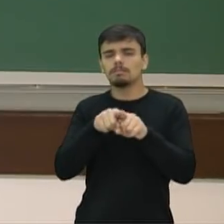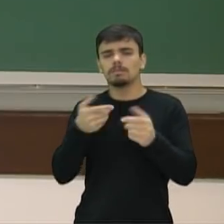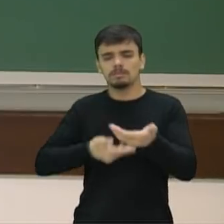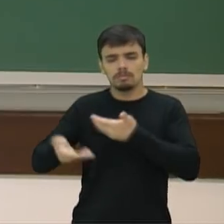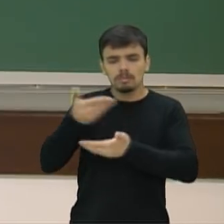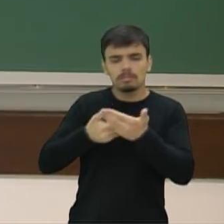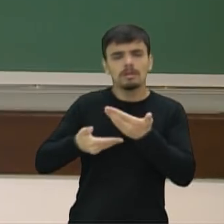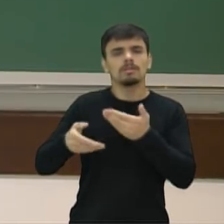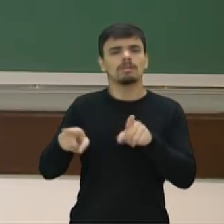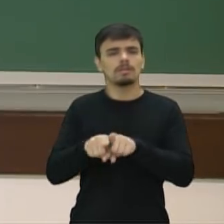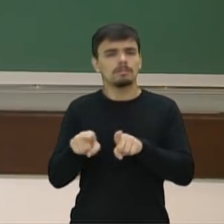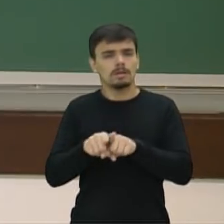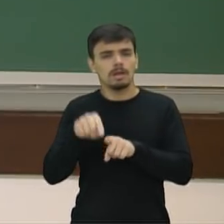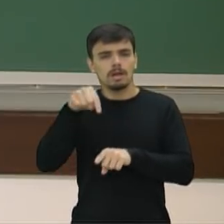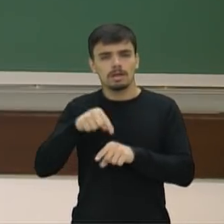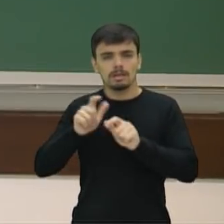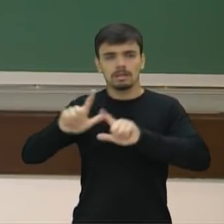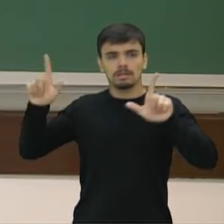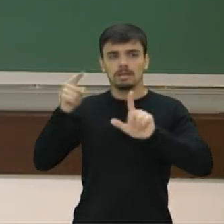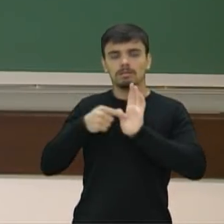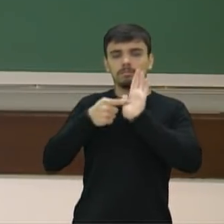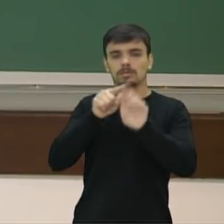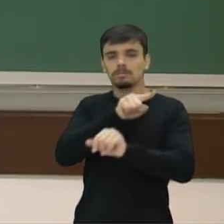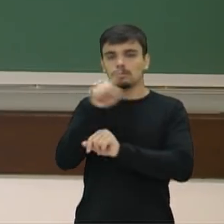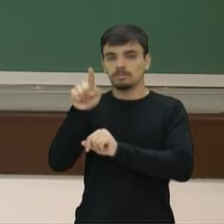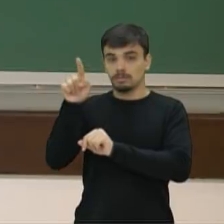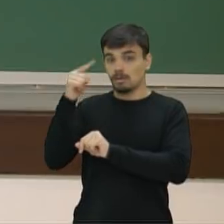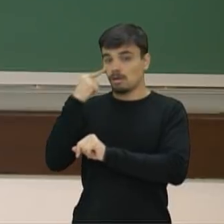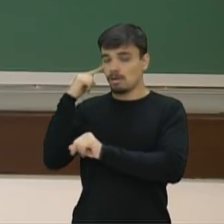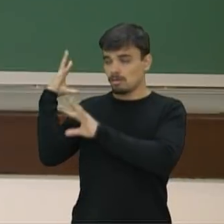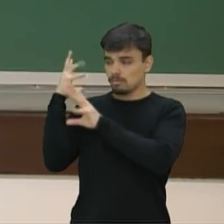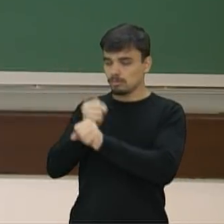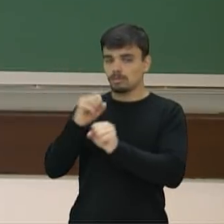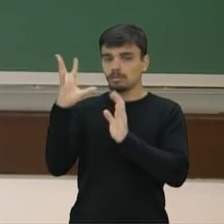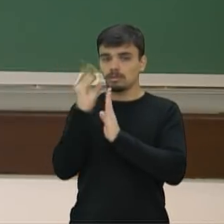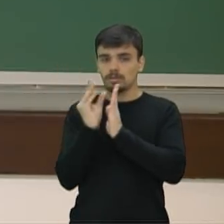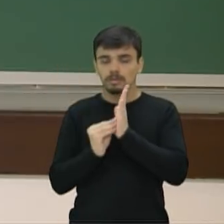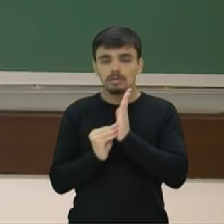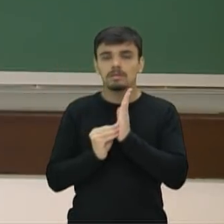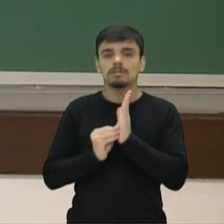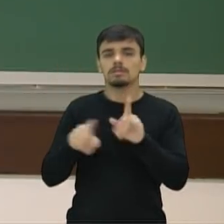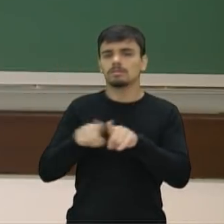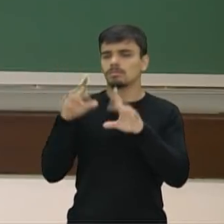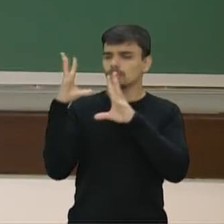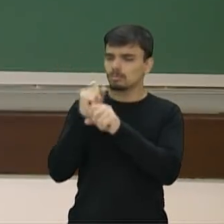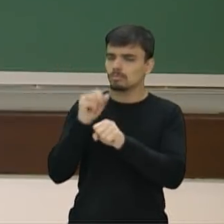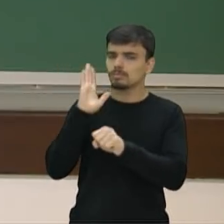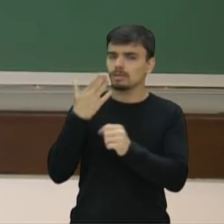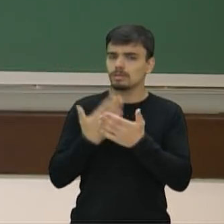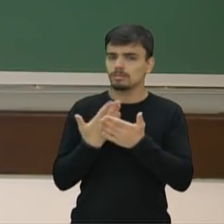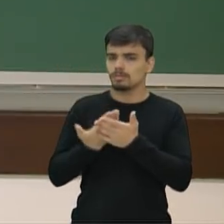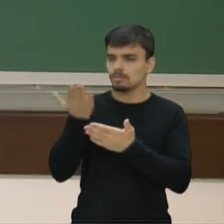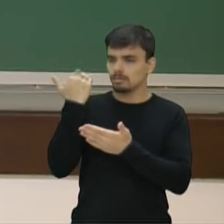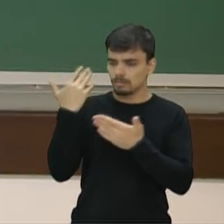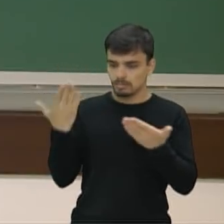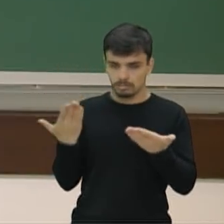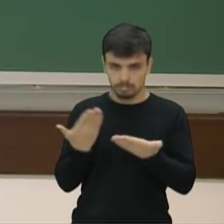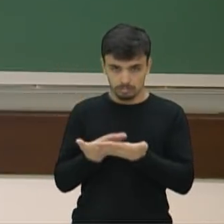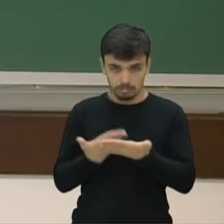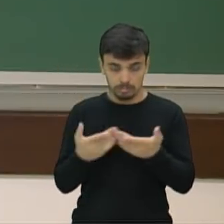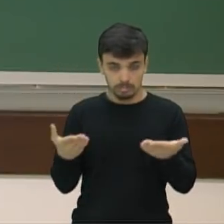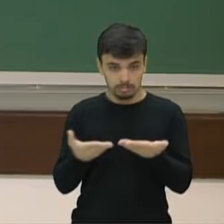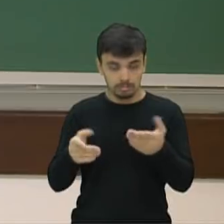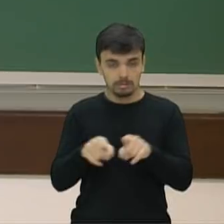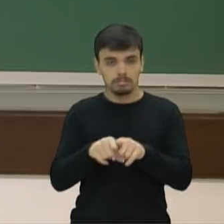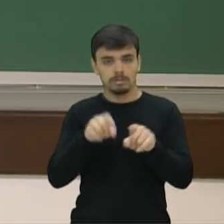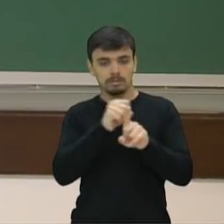sua participação. Aqui na tela aparece para você a revisão dos nossos conteúdos, ou seja, aquilo que nós trabalhamos na nossa aula de hoje, onde falamos